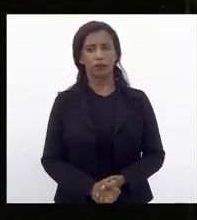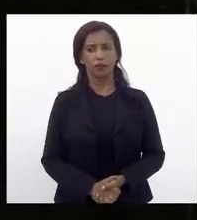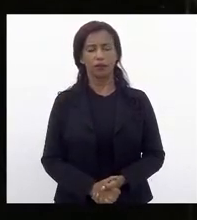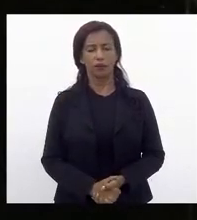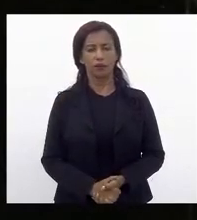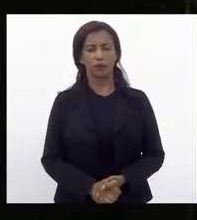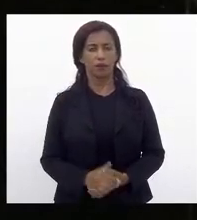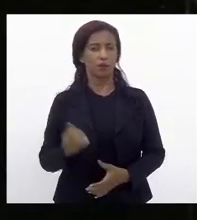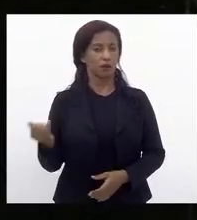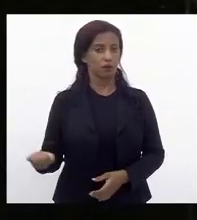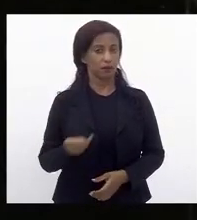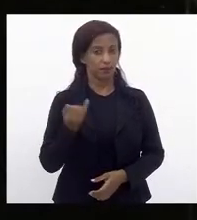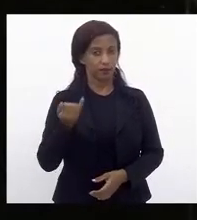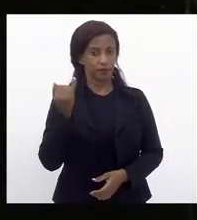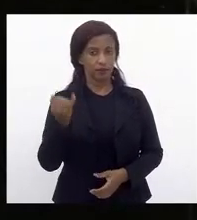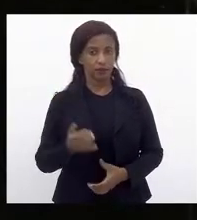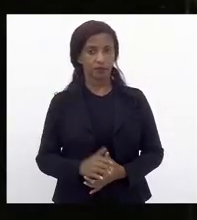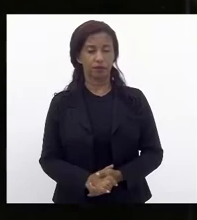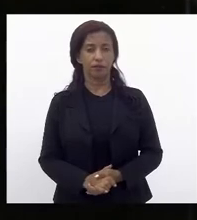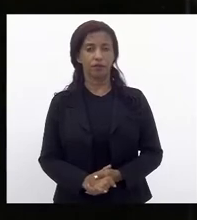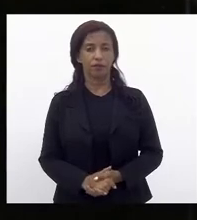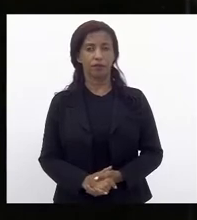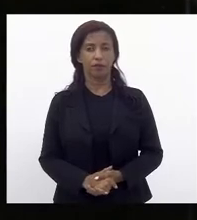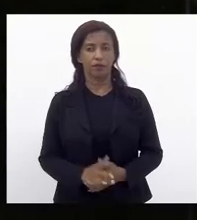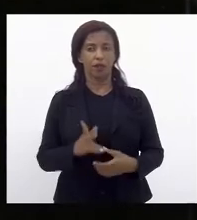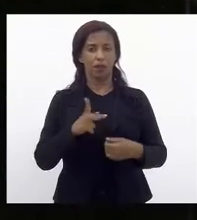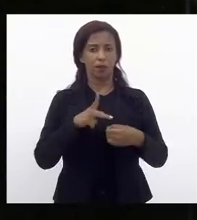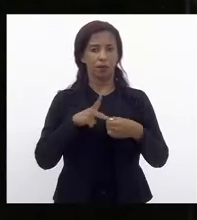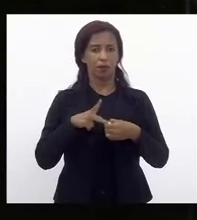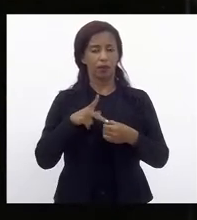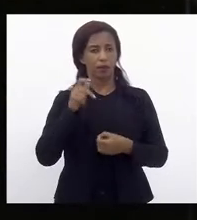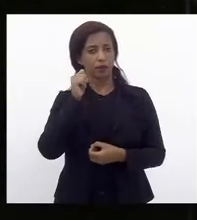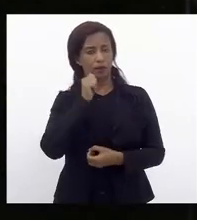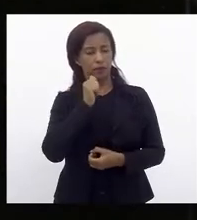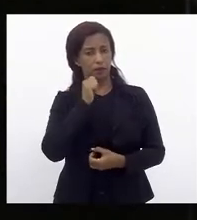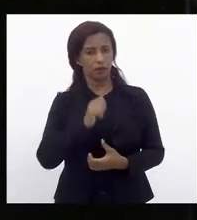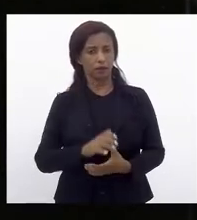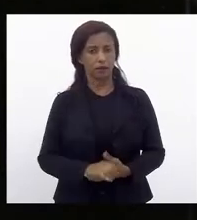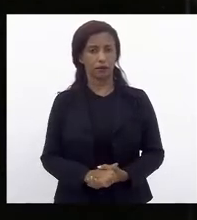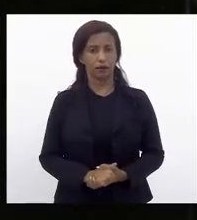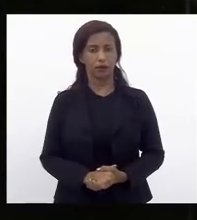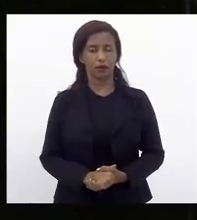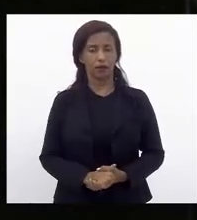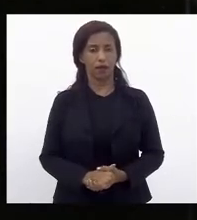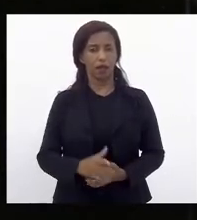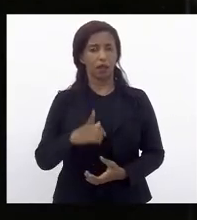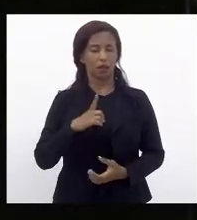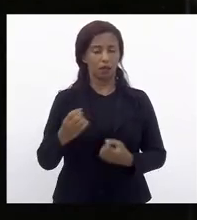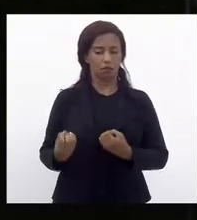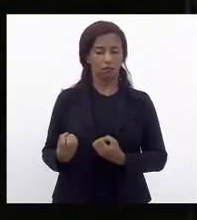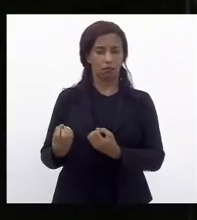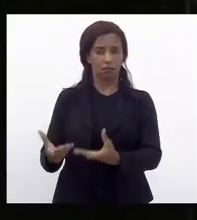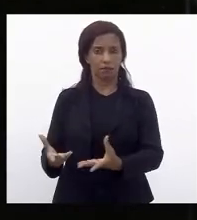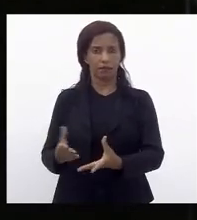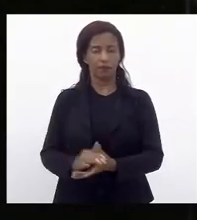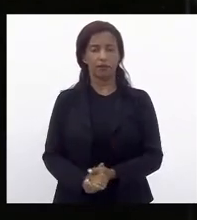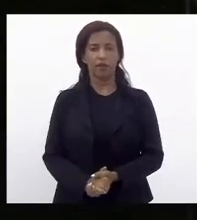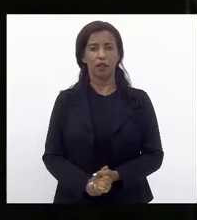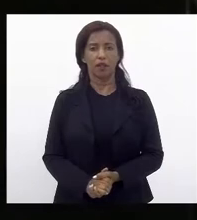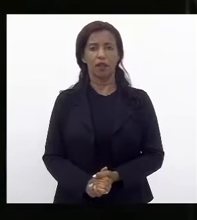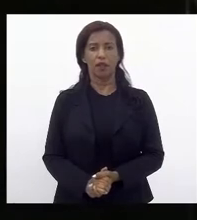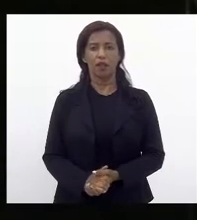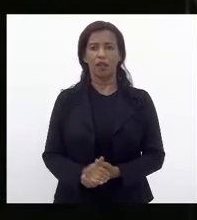o papel relevante que a Procuradoria das Mulheres tem a dar e que não